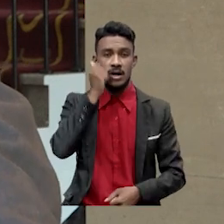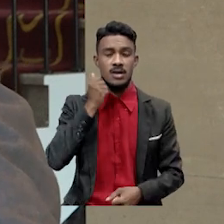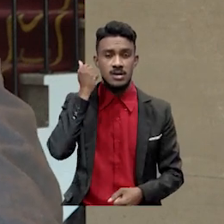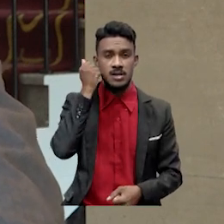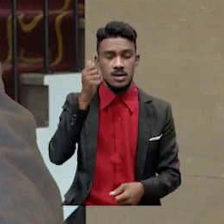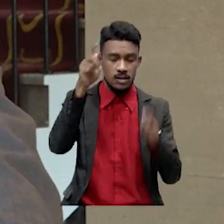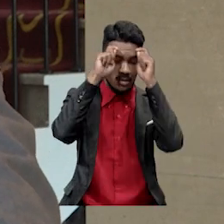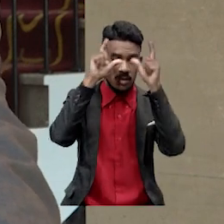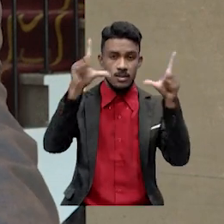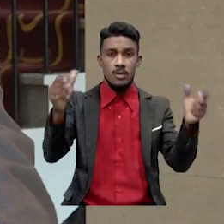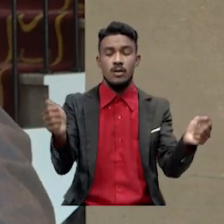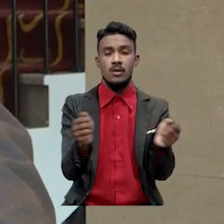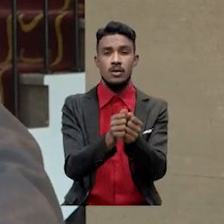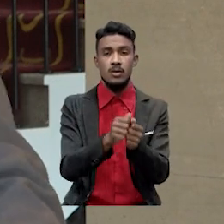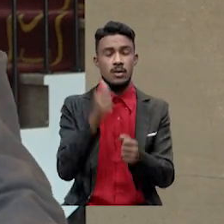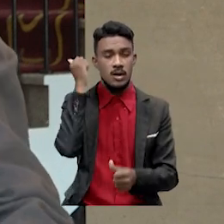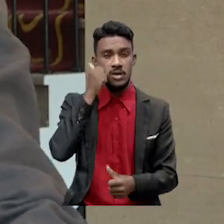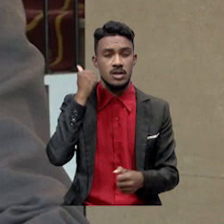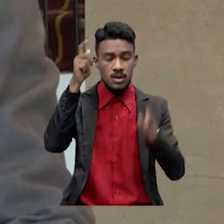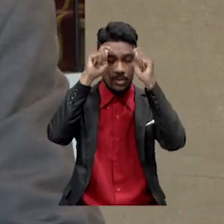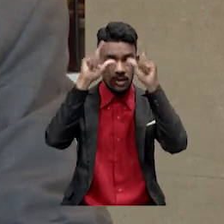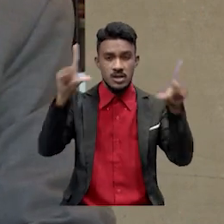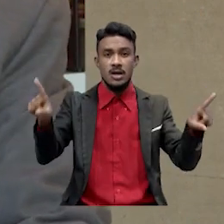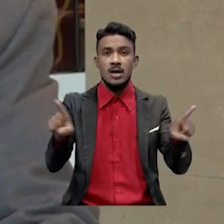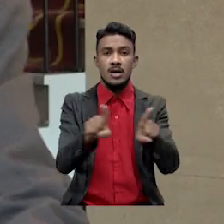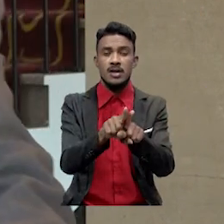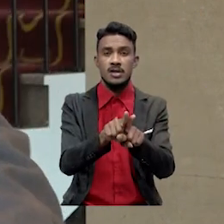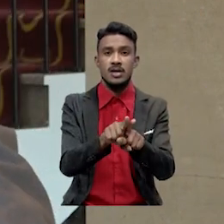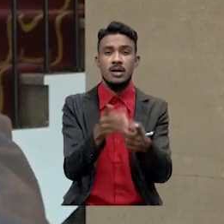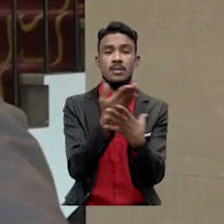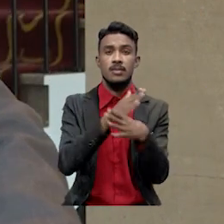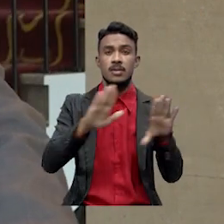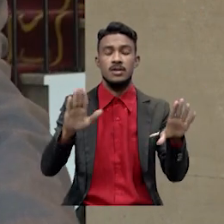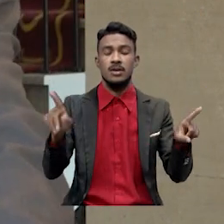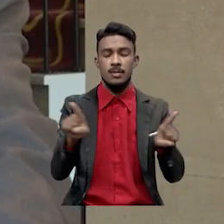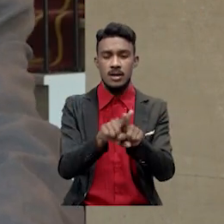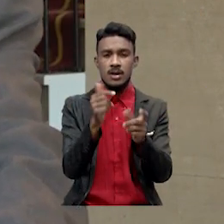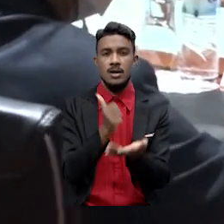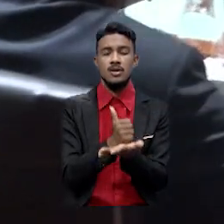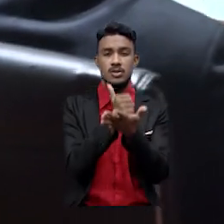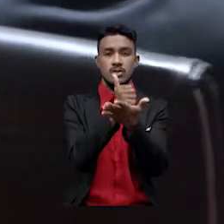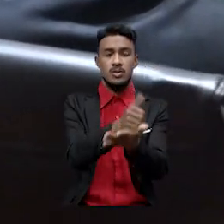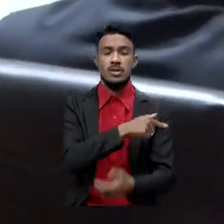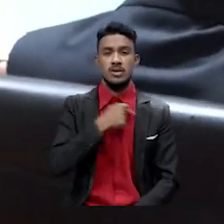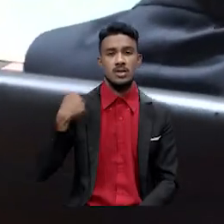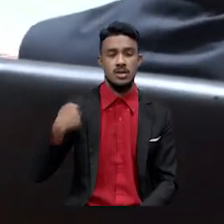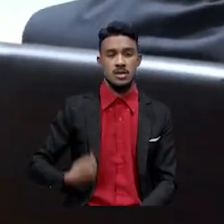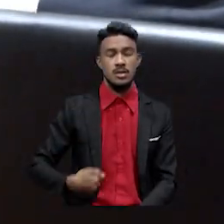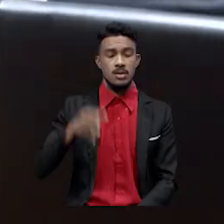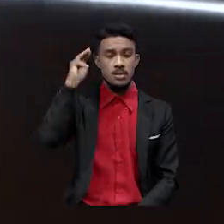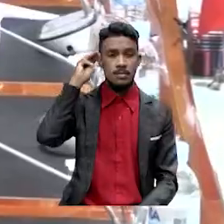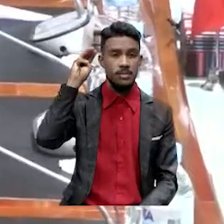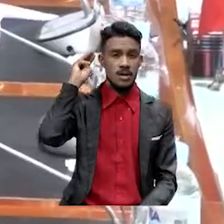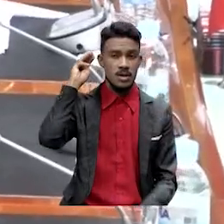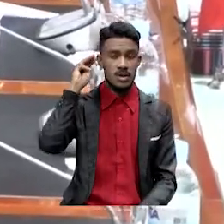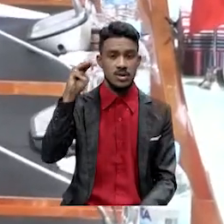Ásia, né, Timor-Leste tem que sair nessa prioridade da ajuda chinesa. Ministro do Negócio Estrangeiro na